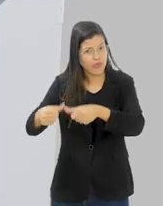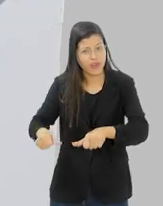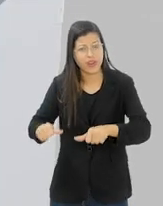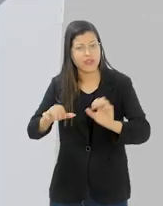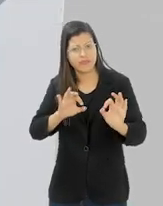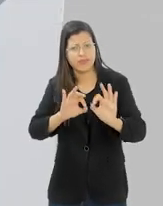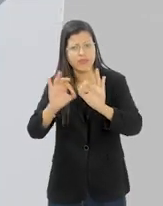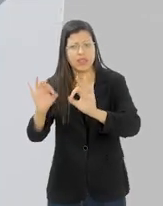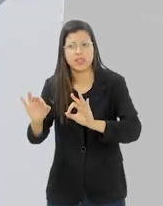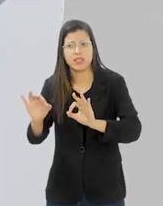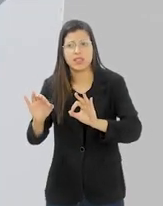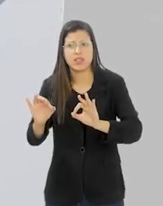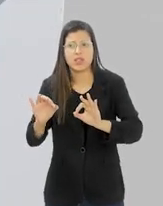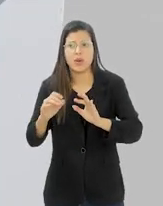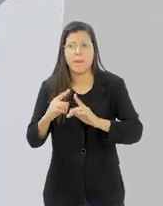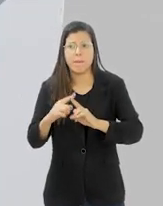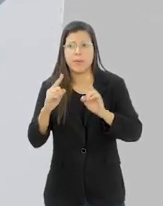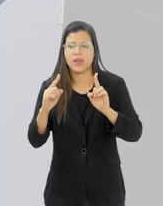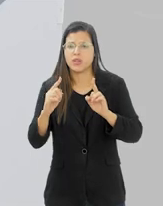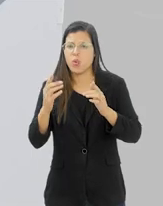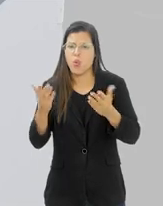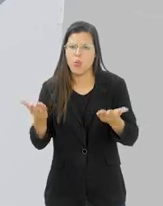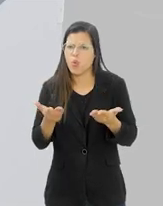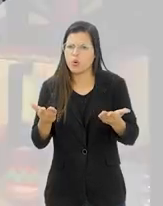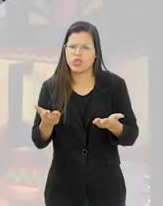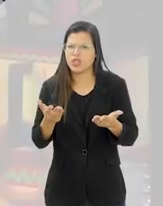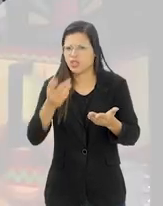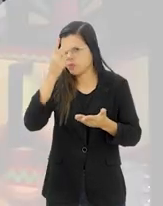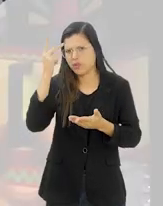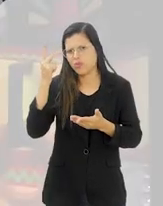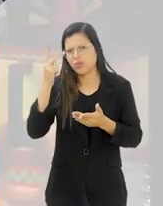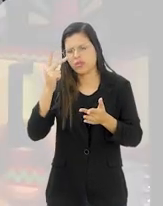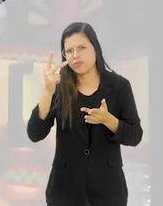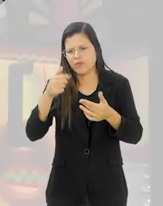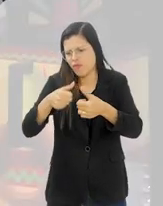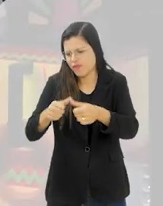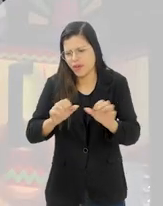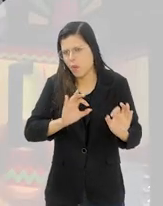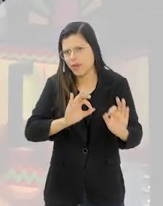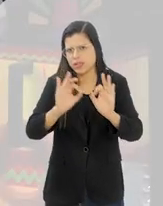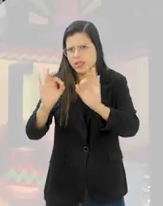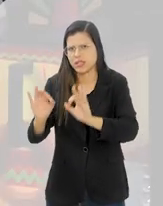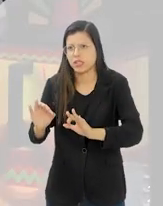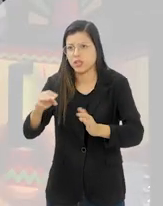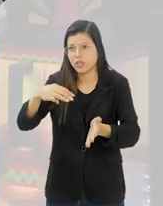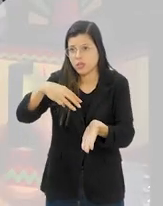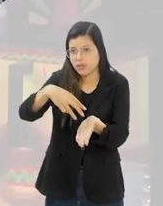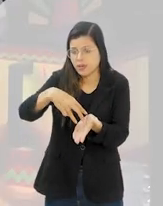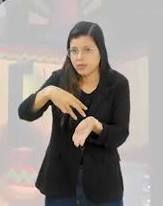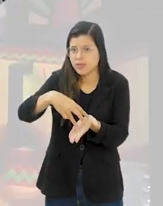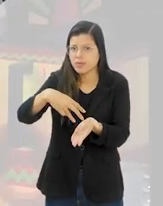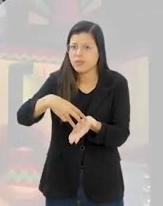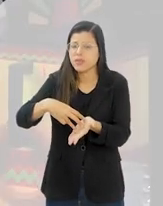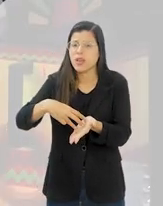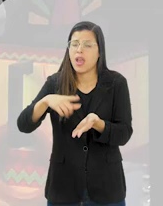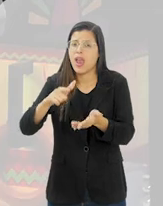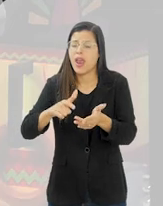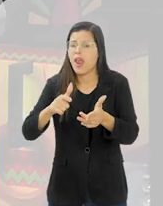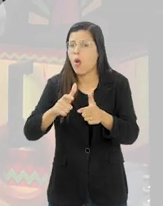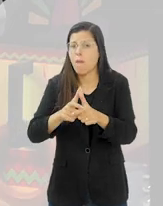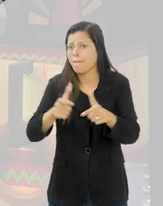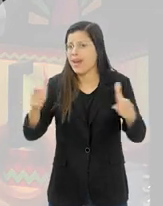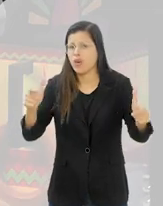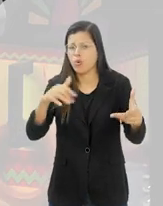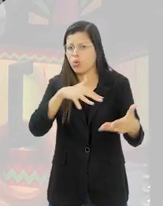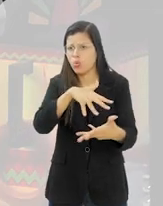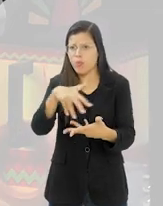desde criança, mas a gente sabe que qualquer grande espetáculo hoje não tem esse público, não é assim. O espetáculo da Sapucaí é um espetáculo à